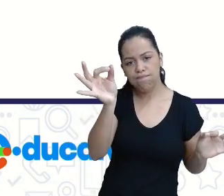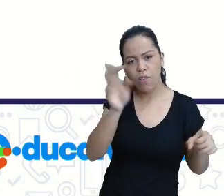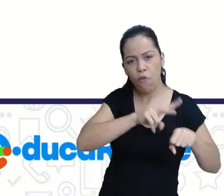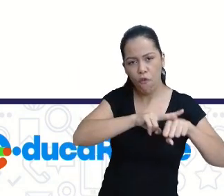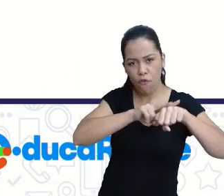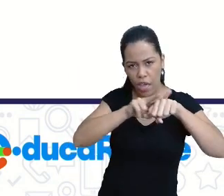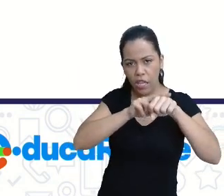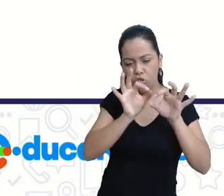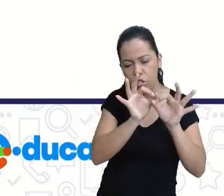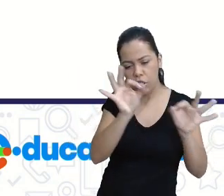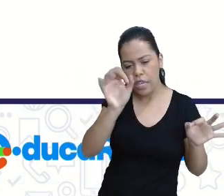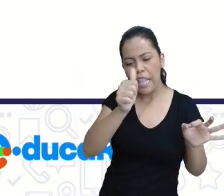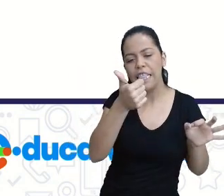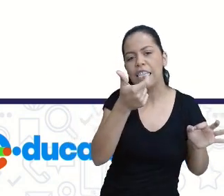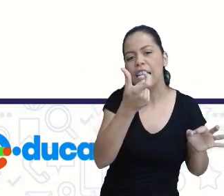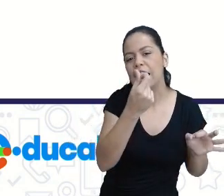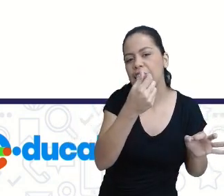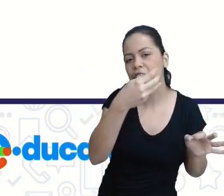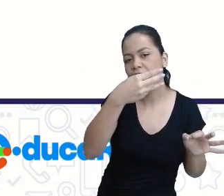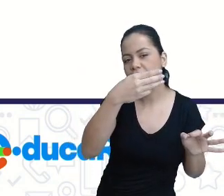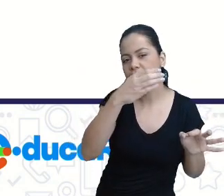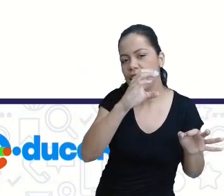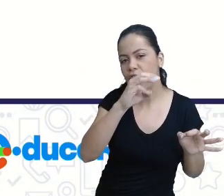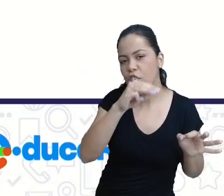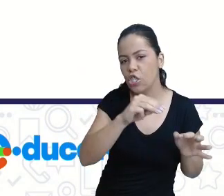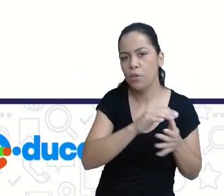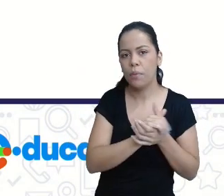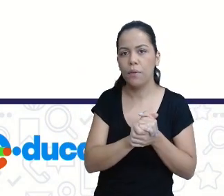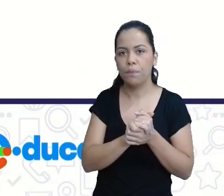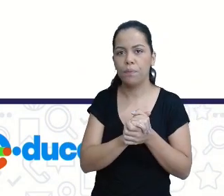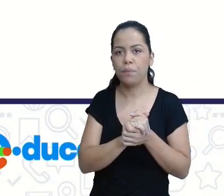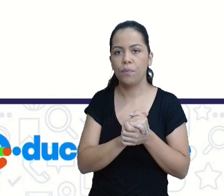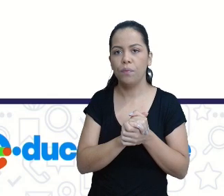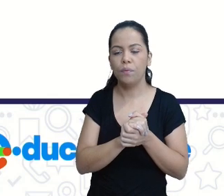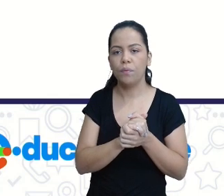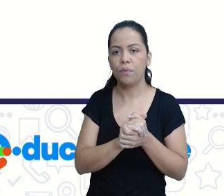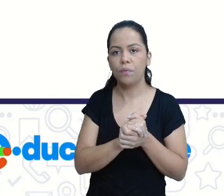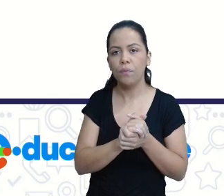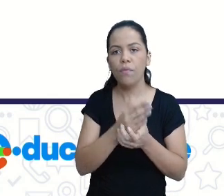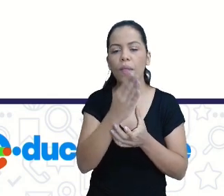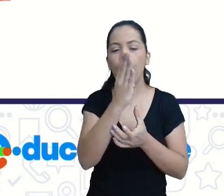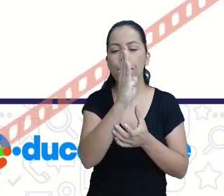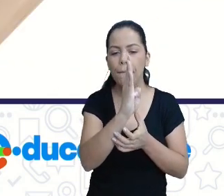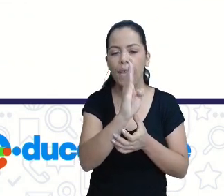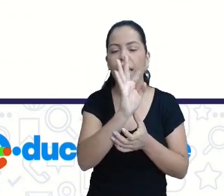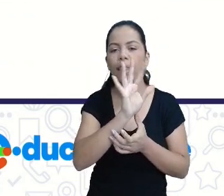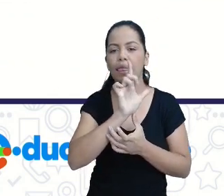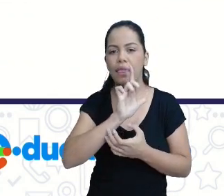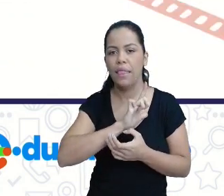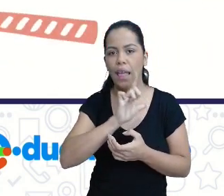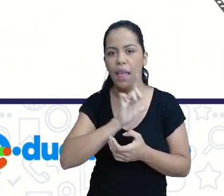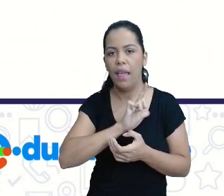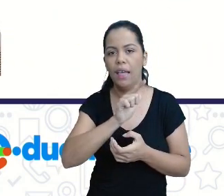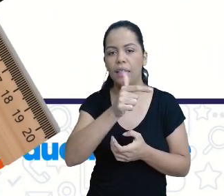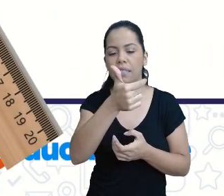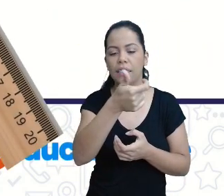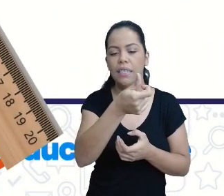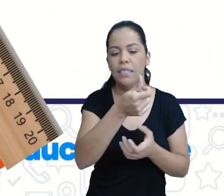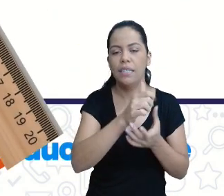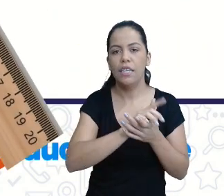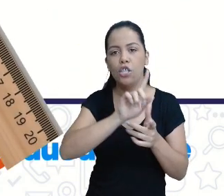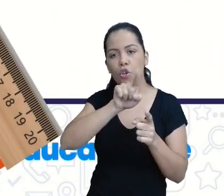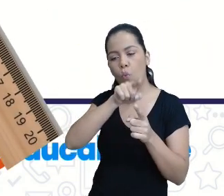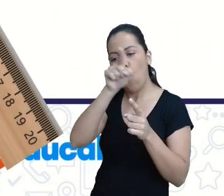certo? Medindo o outro lado, ele vai ter, no caso aí B, 16 centímetros, e aquele outro lado, o lado